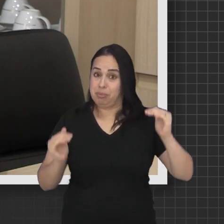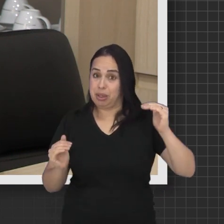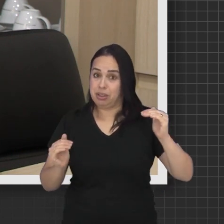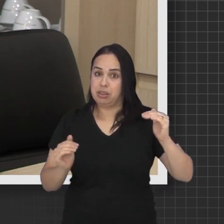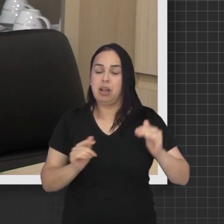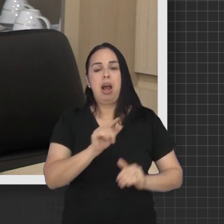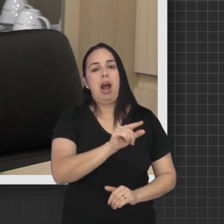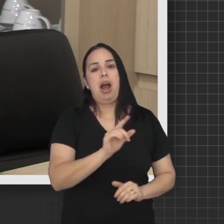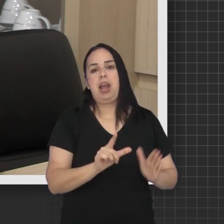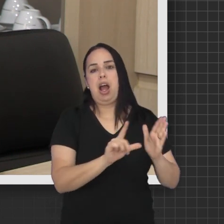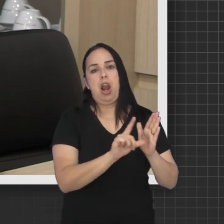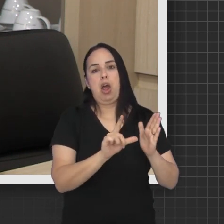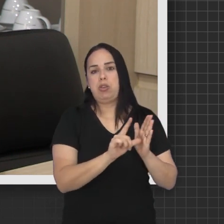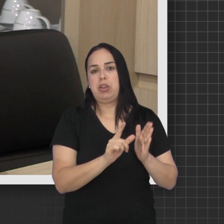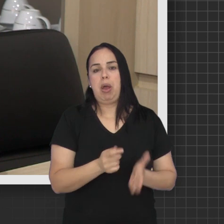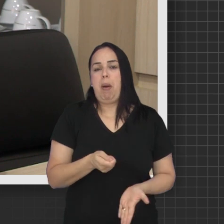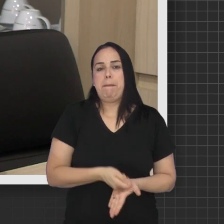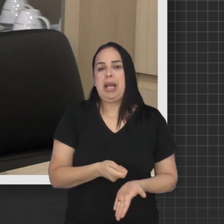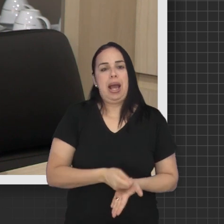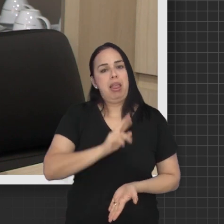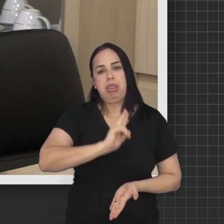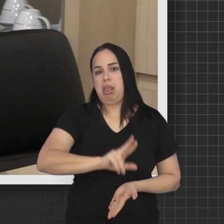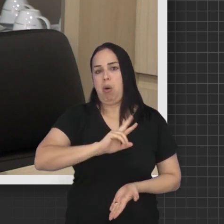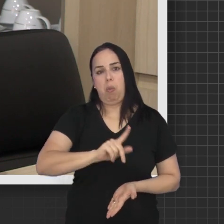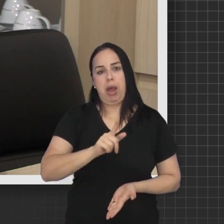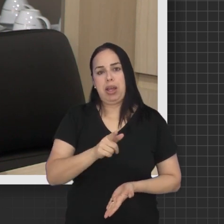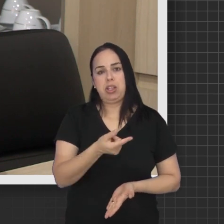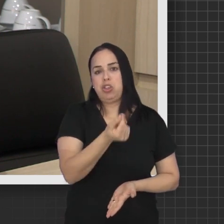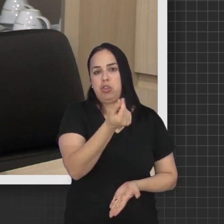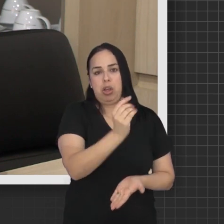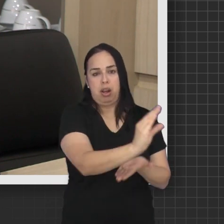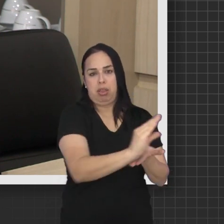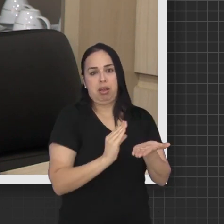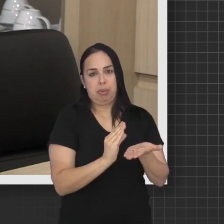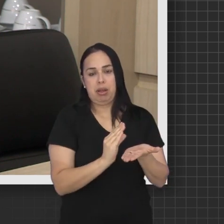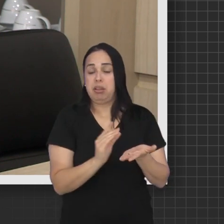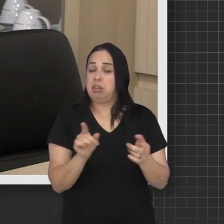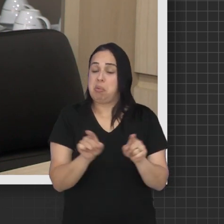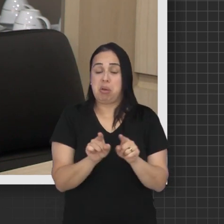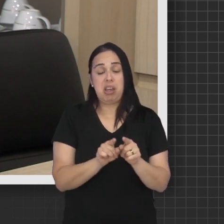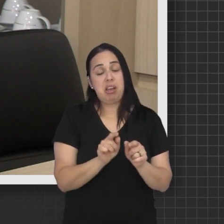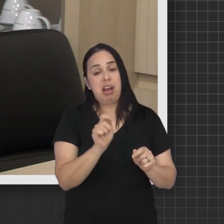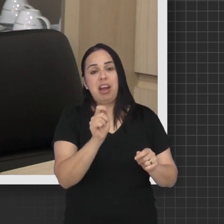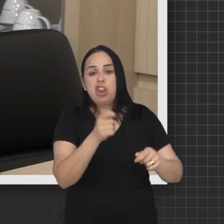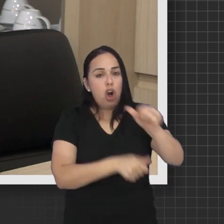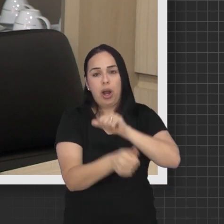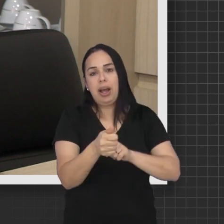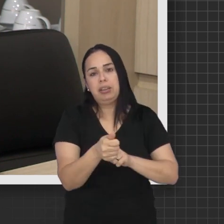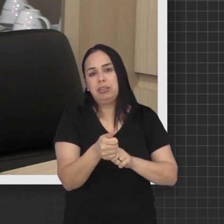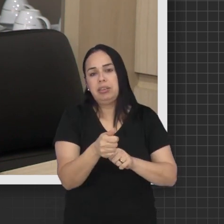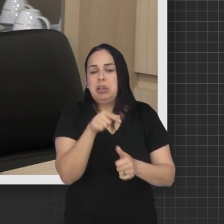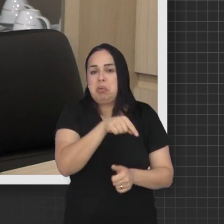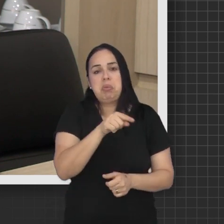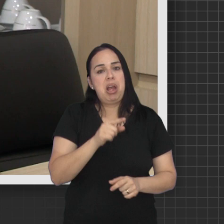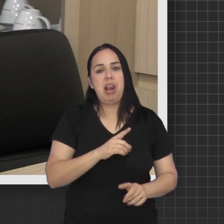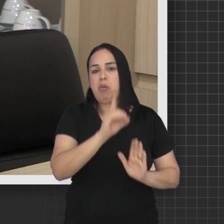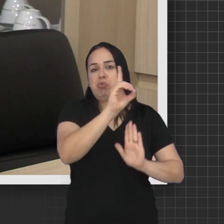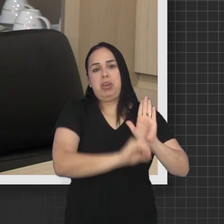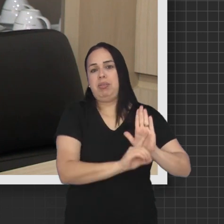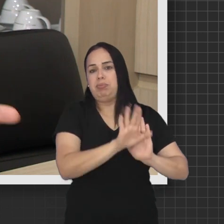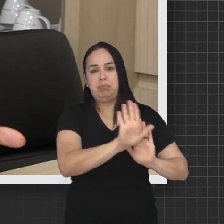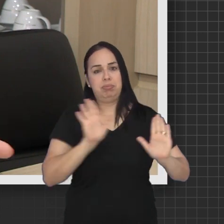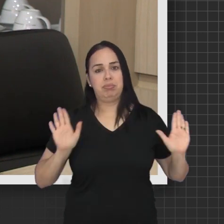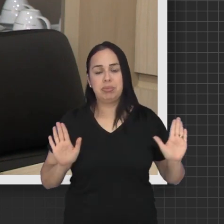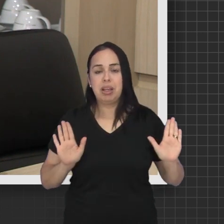complicado, né? O comerciante em si não tem essa obrigação de fazer essa devolução, tampouco fazer essa troca para você. A maior depende também